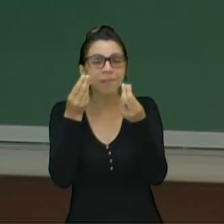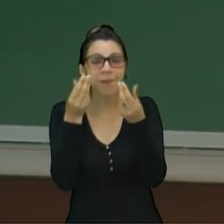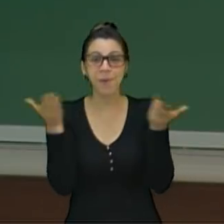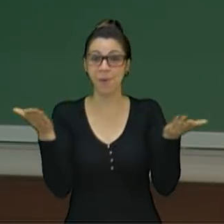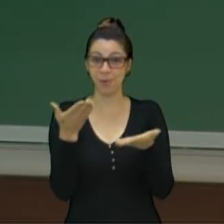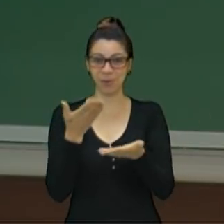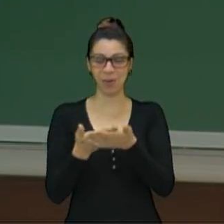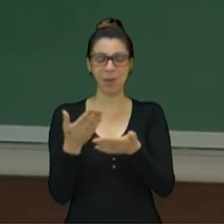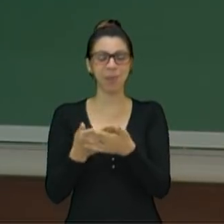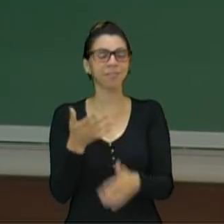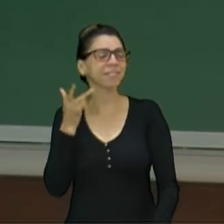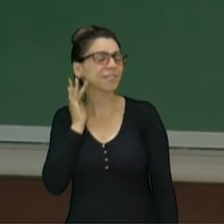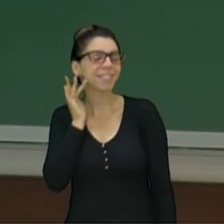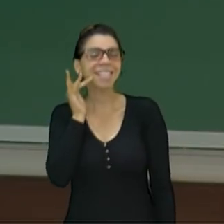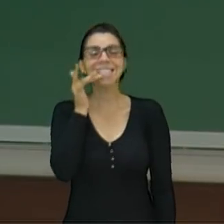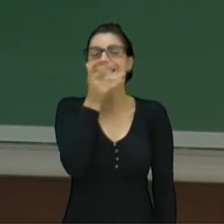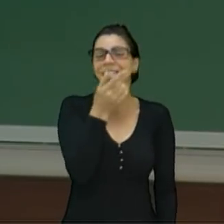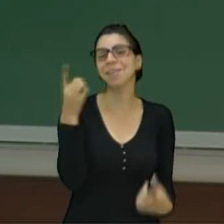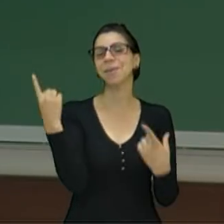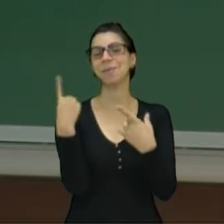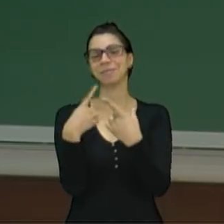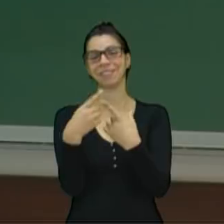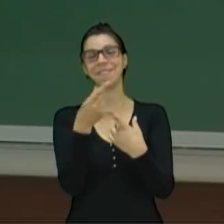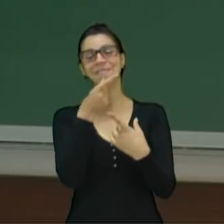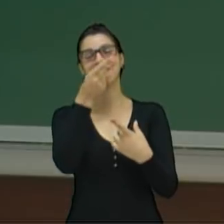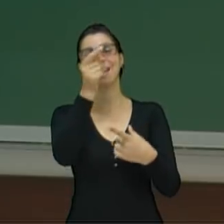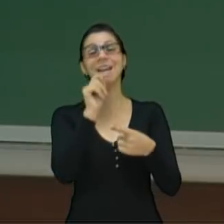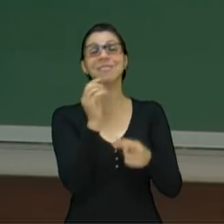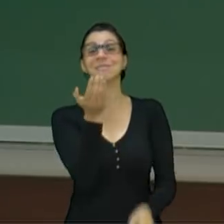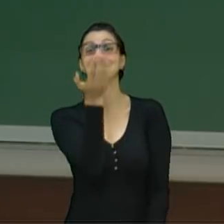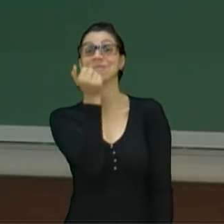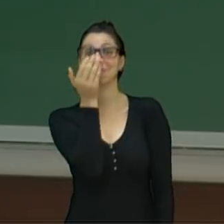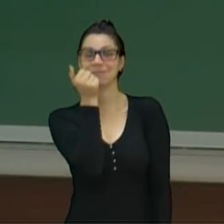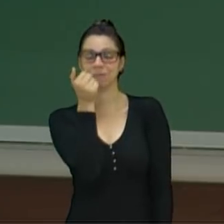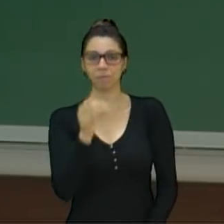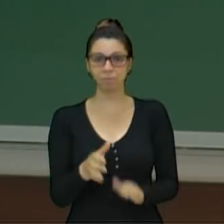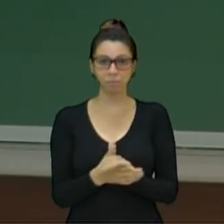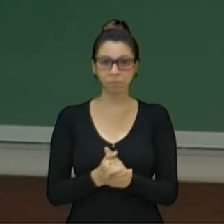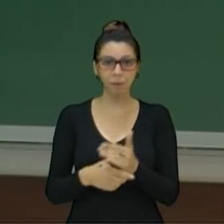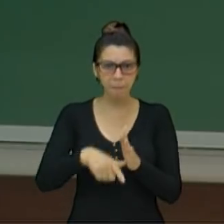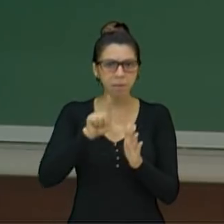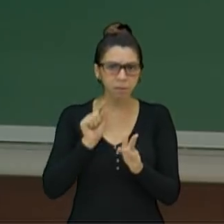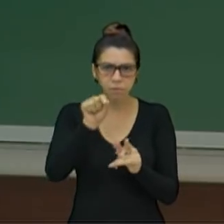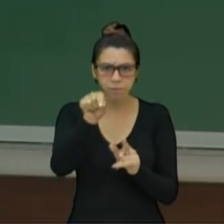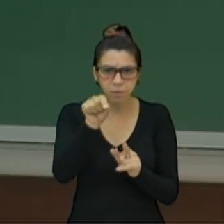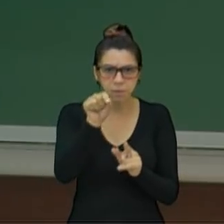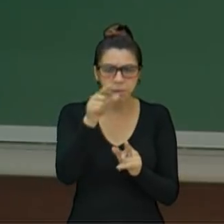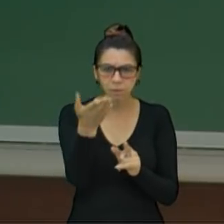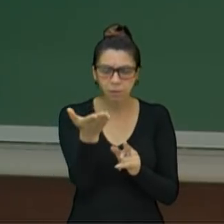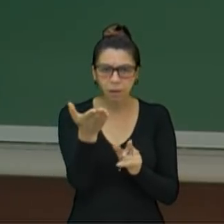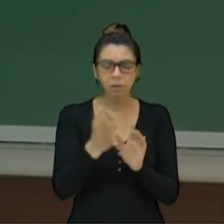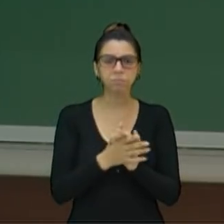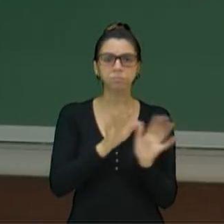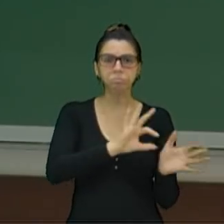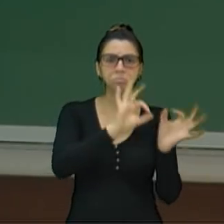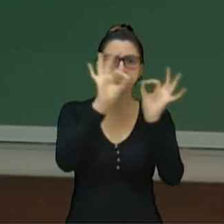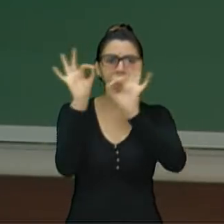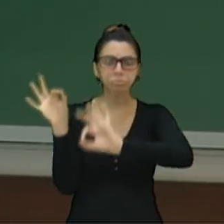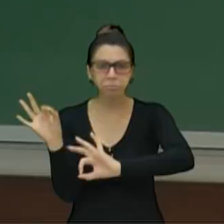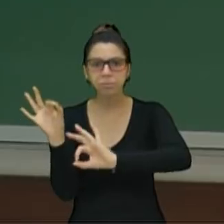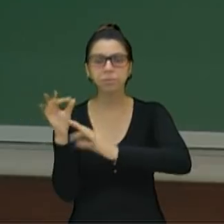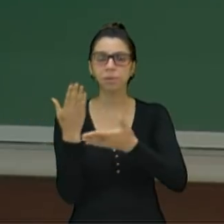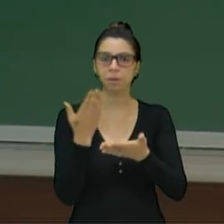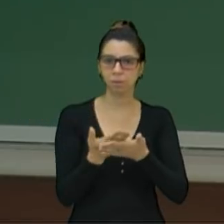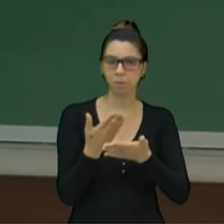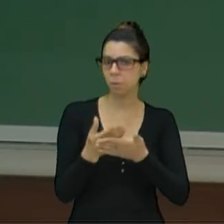de comida. Mas antes disso, você está prestando atenção nas aulas? Está assistindo às aulas não só de ciências, de todas